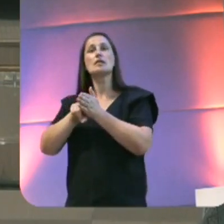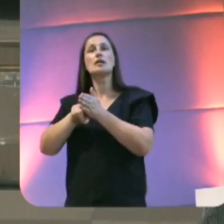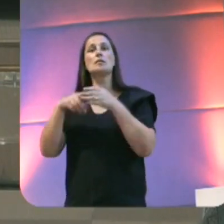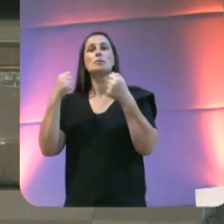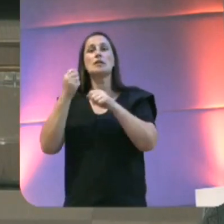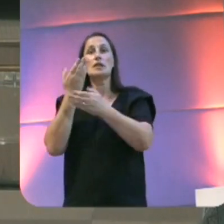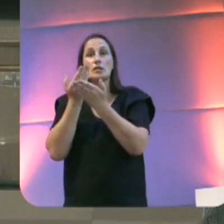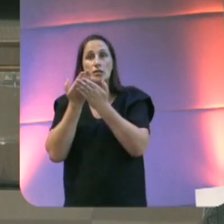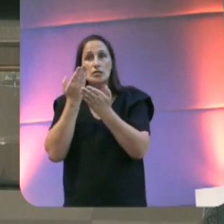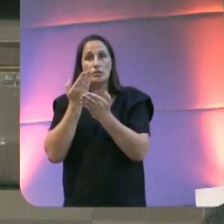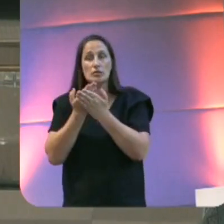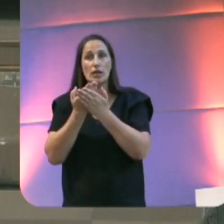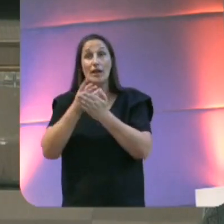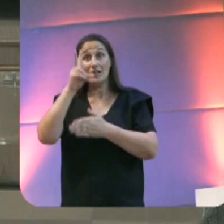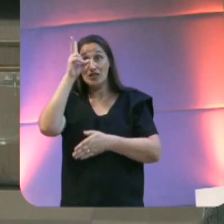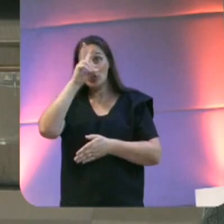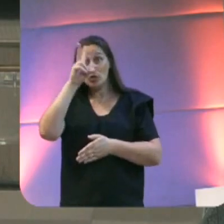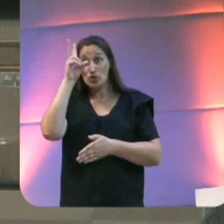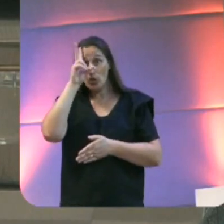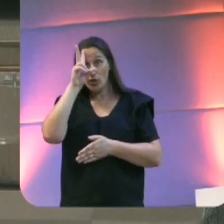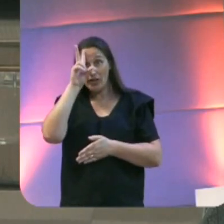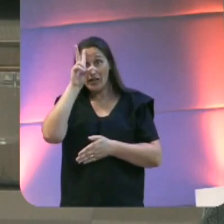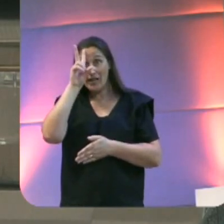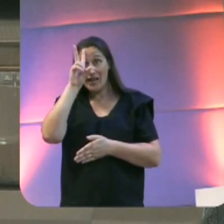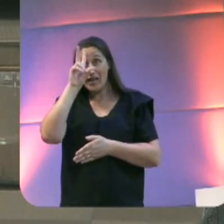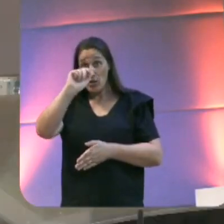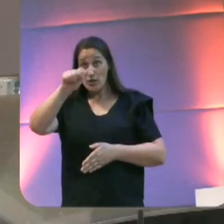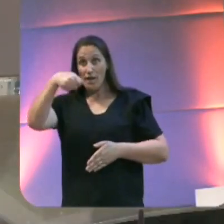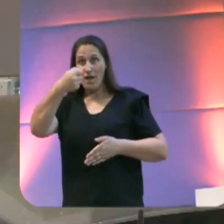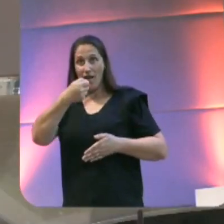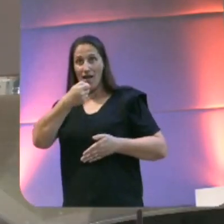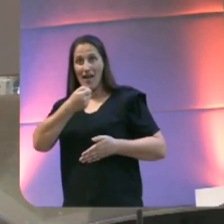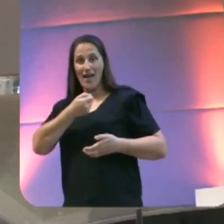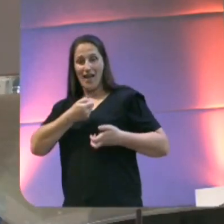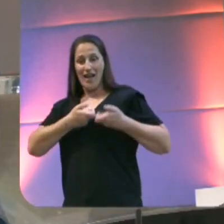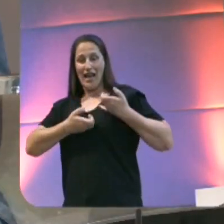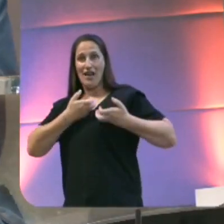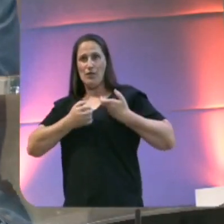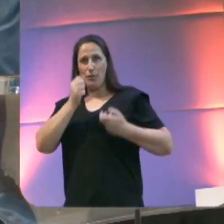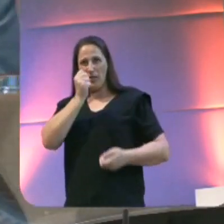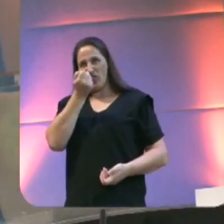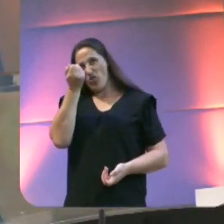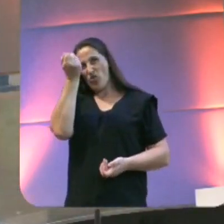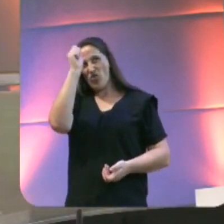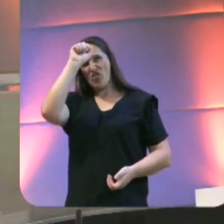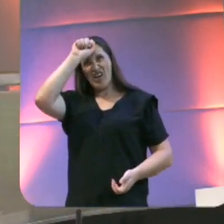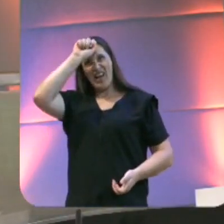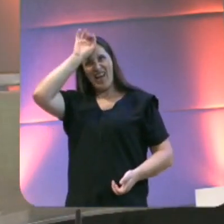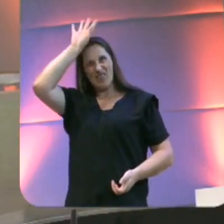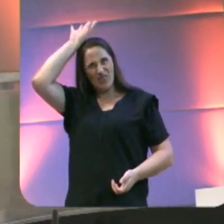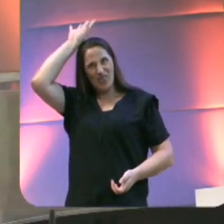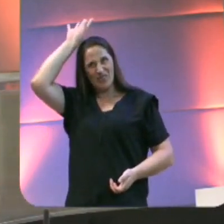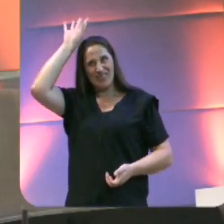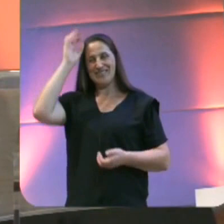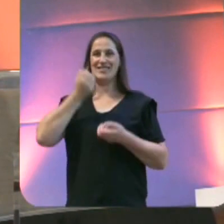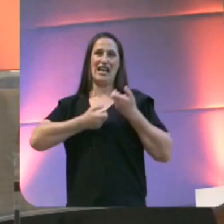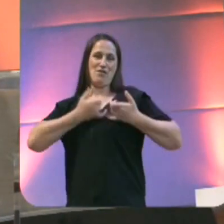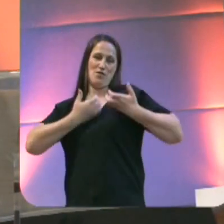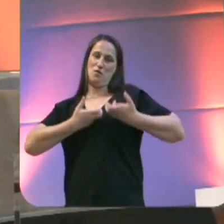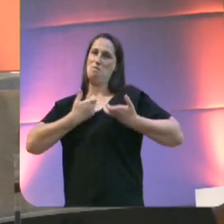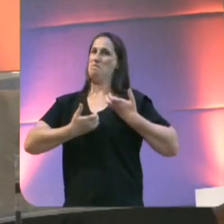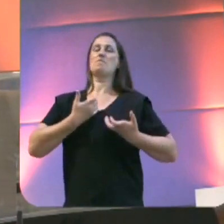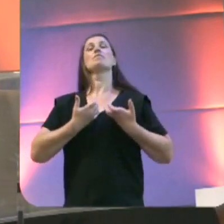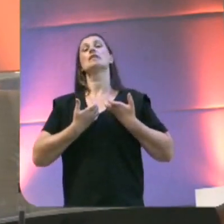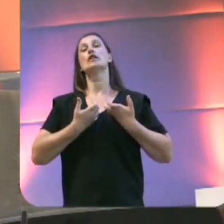estudar a história dos avivamentos. Eu sou um apaixonado pela história dos avivamentos. E um dos